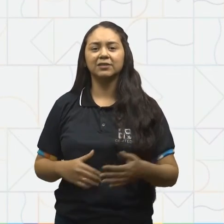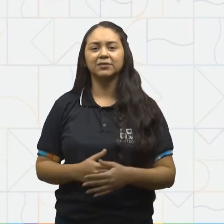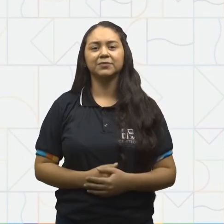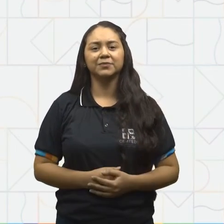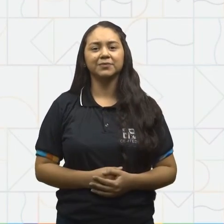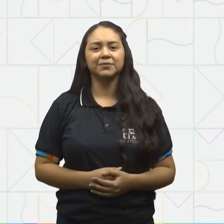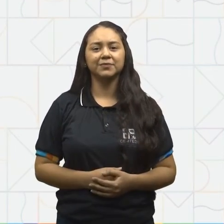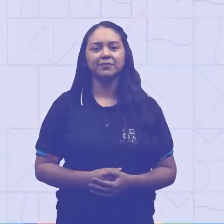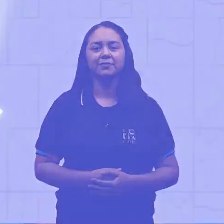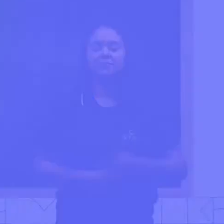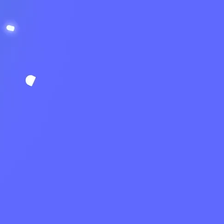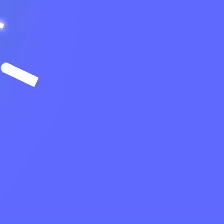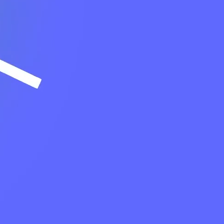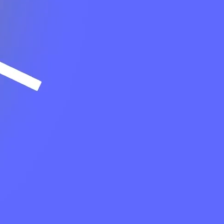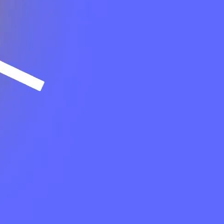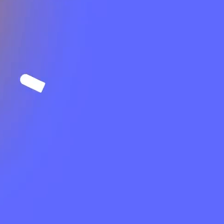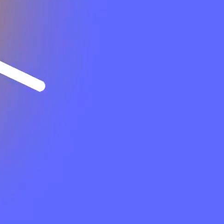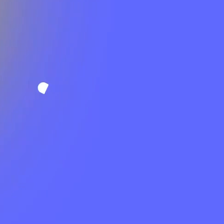da atividade.